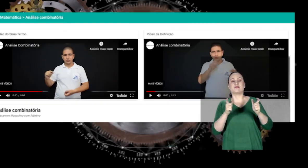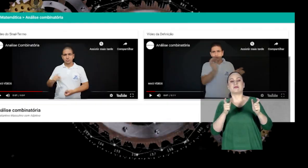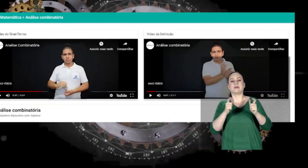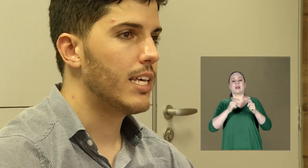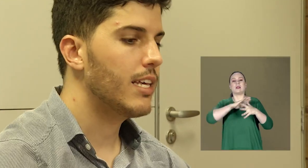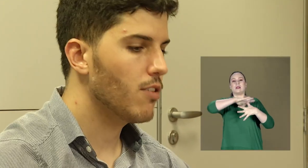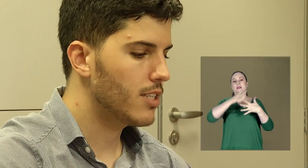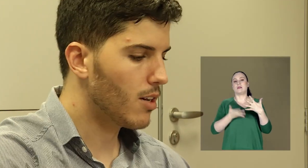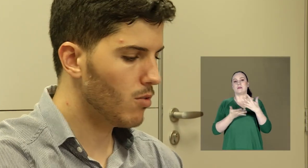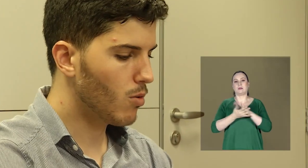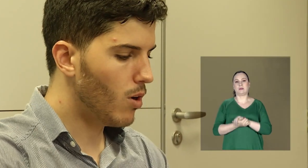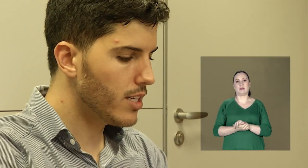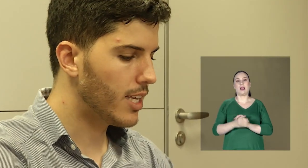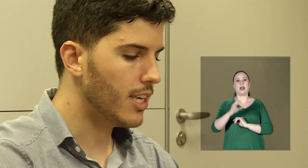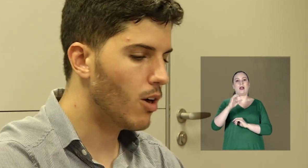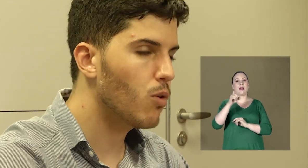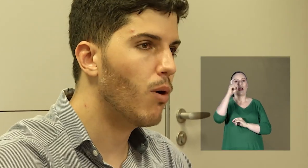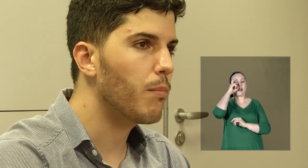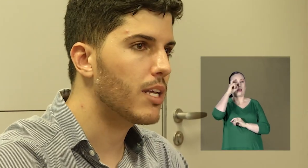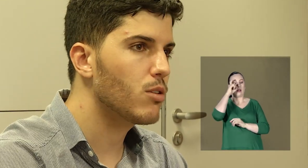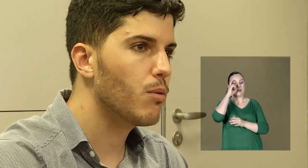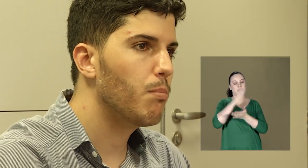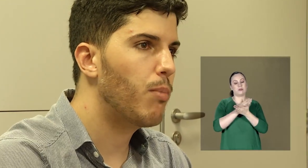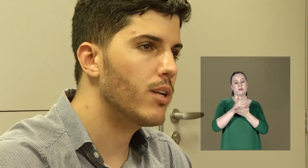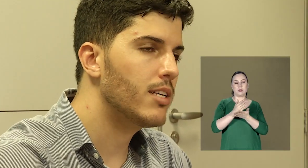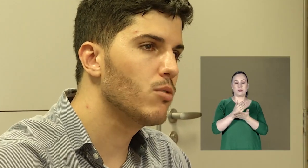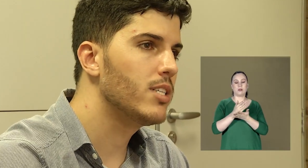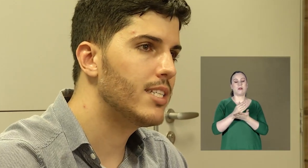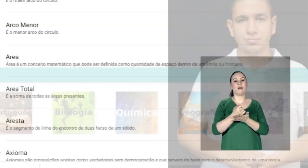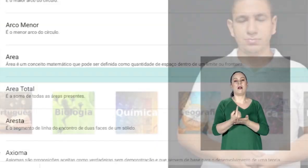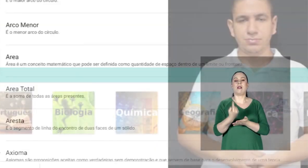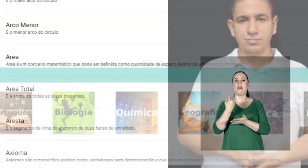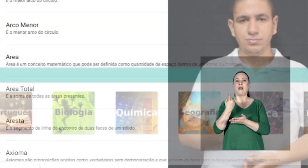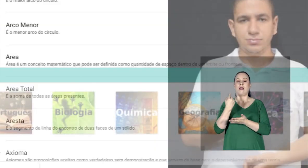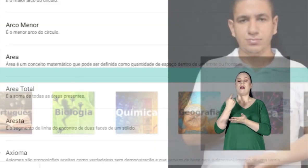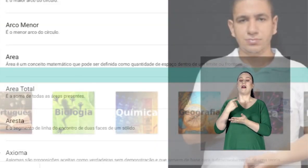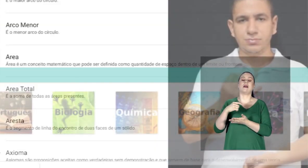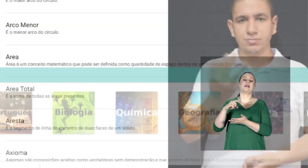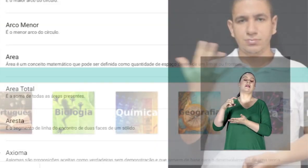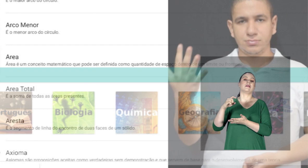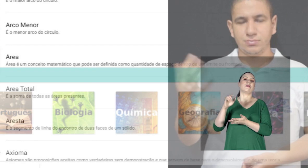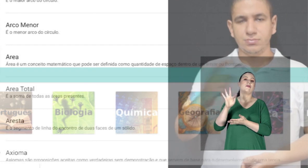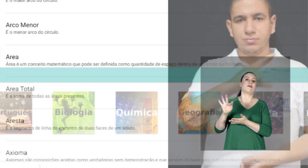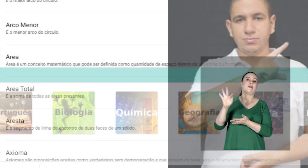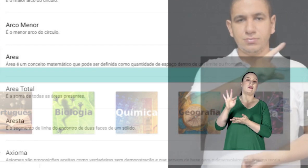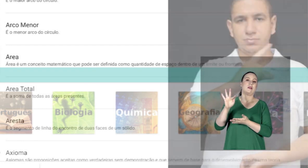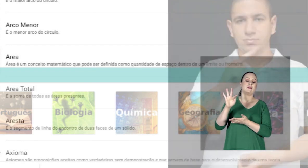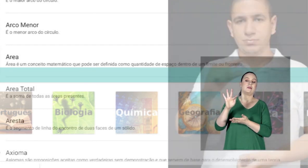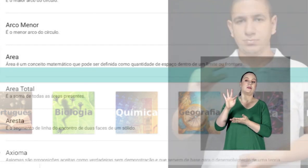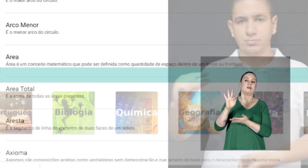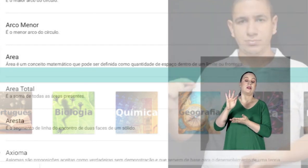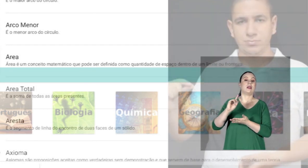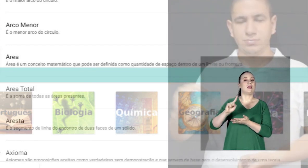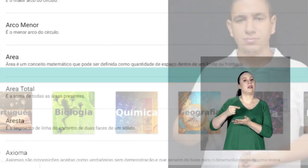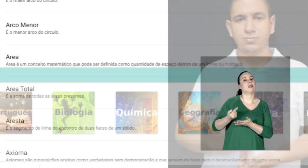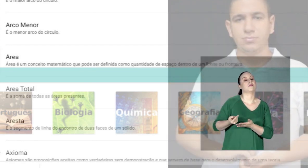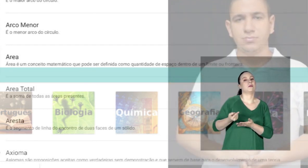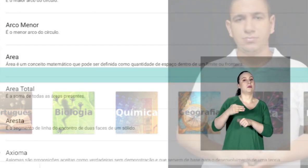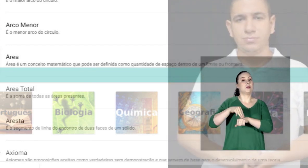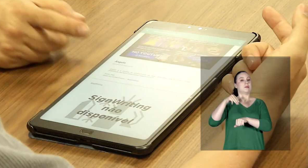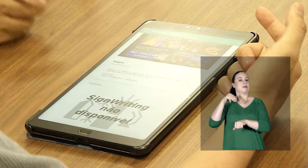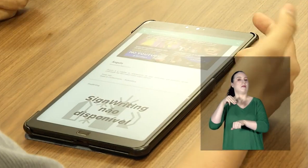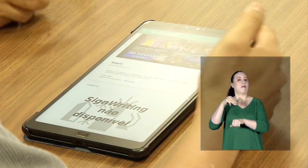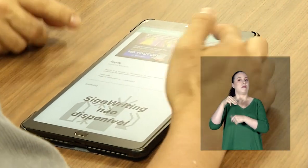Libras. Carlos entrou no projeto ainda na Iniciação Científica. O dicionário foi tema do trabalho de conclusão dele na